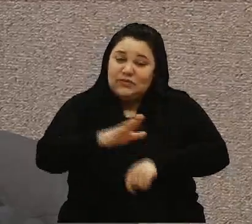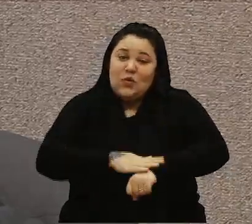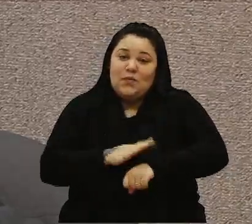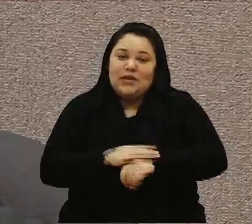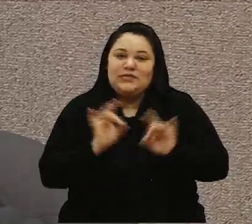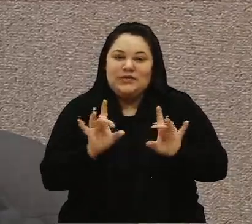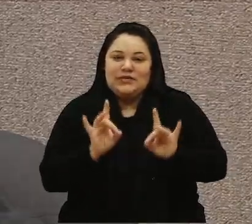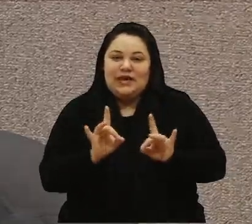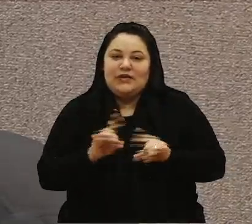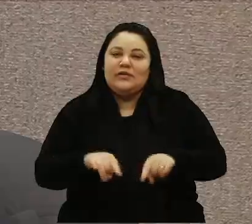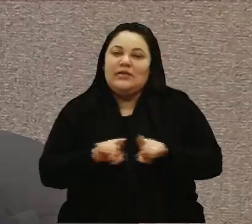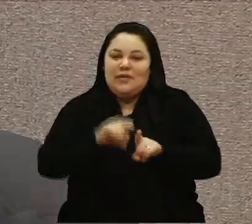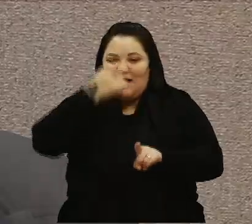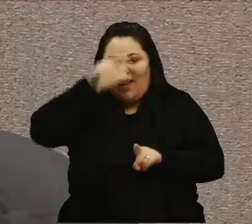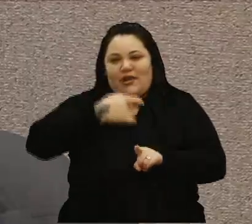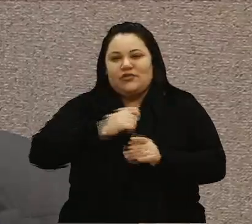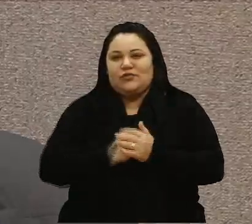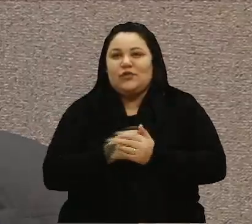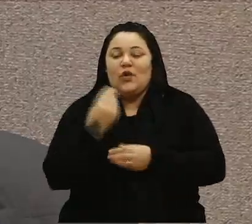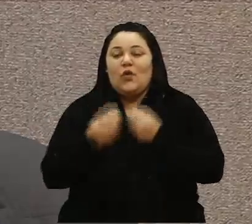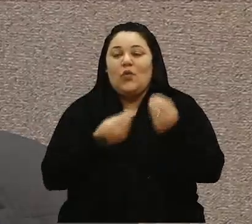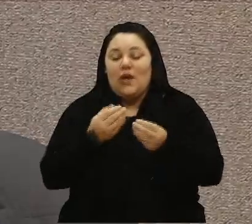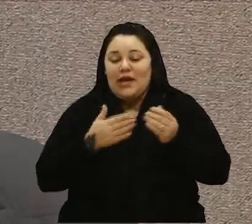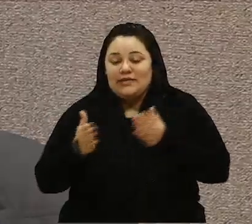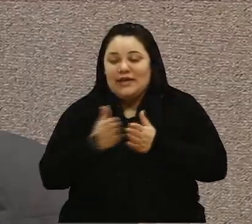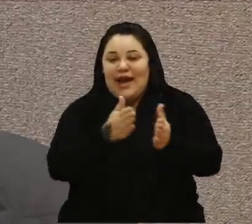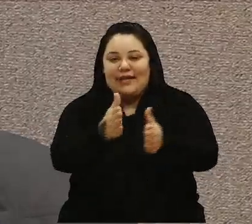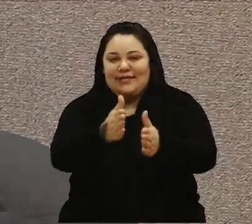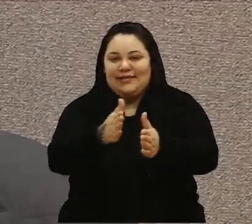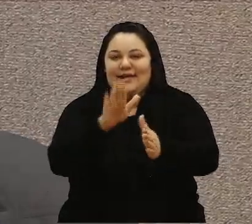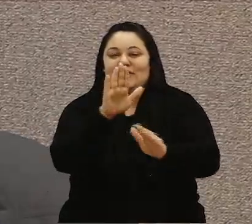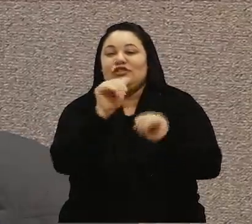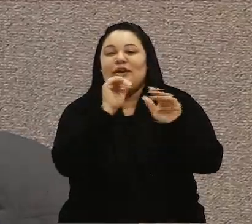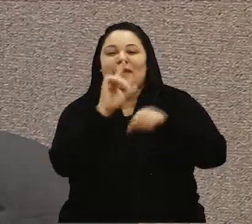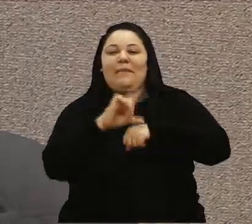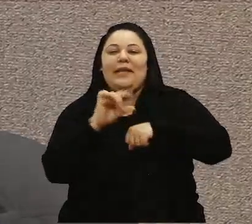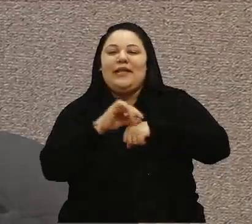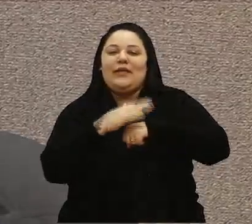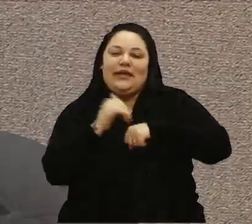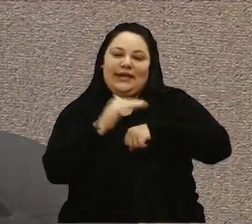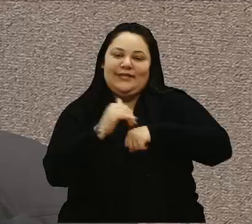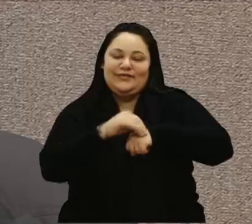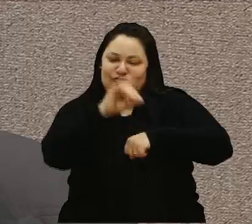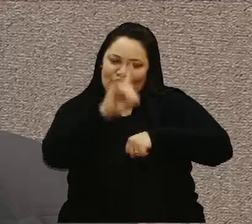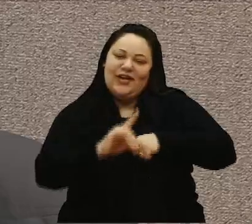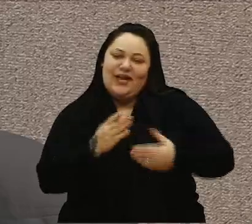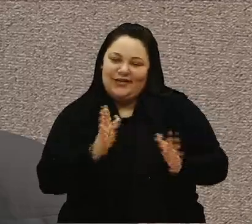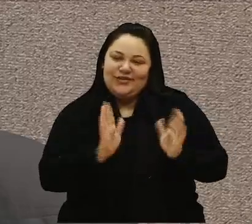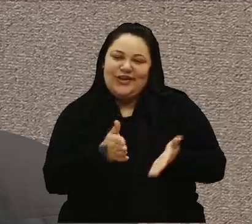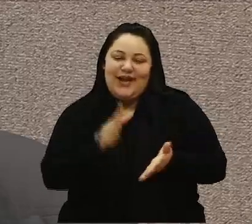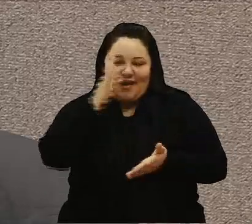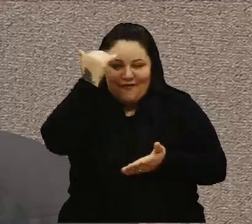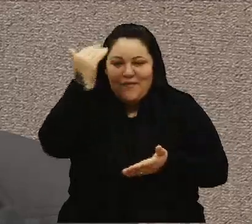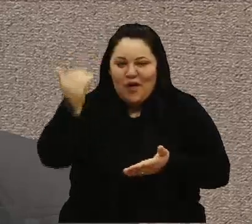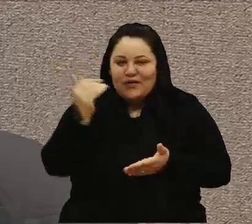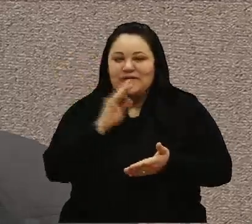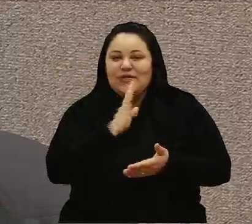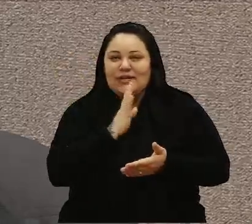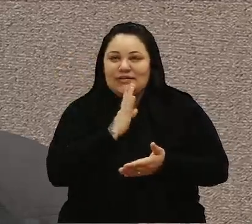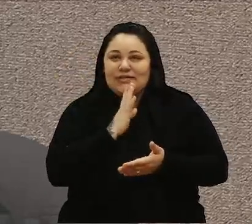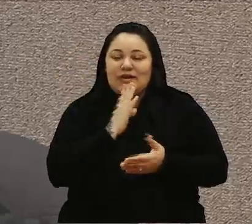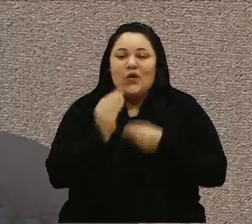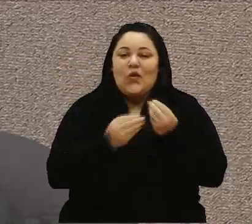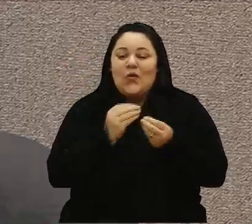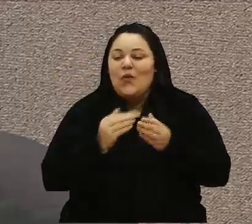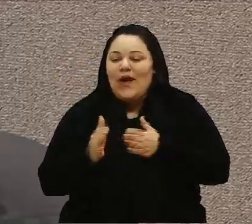é. Permite uma parte, vereador. Como a estrada é chamada o tal do de fato e de direito. A estrada é conhecida assim, né? Quando a gente vai para lá, como é que a gente